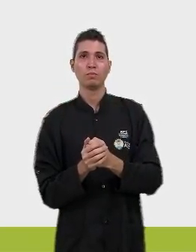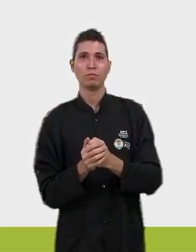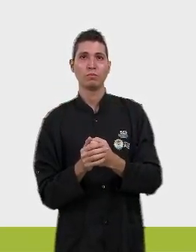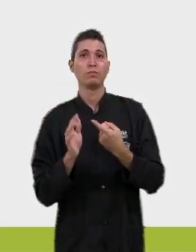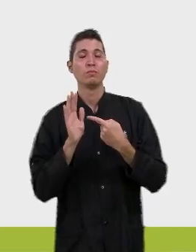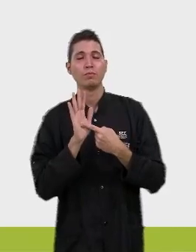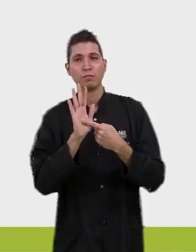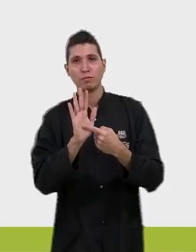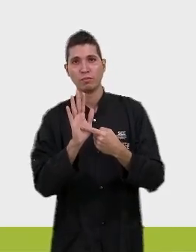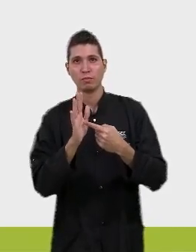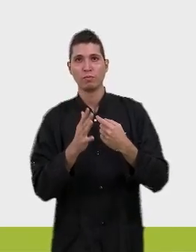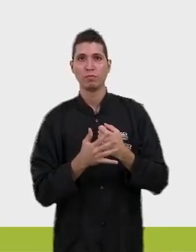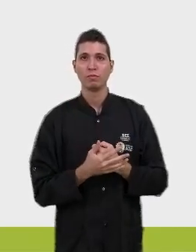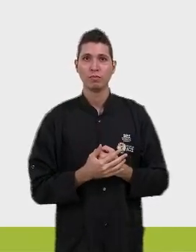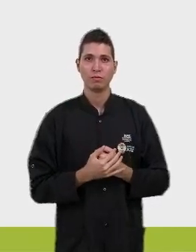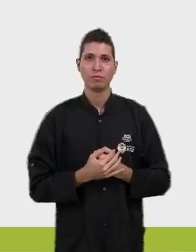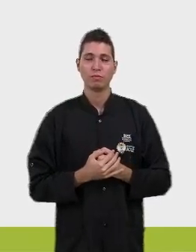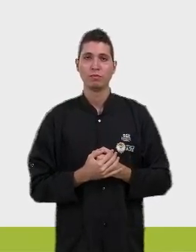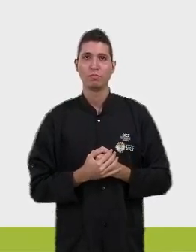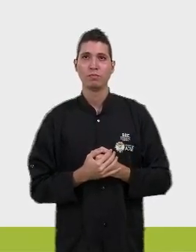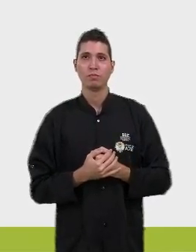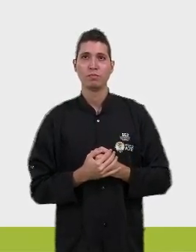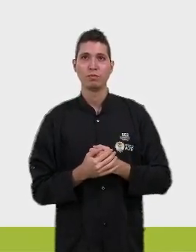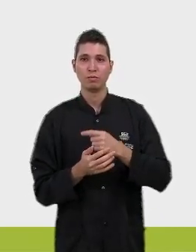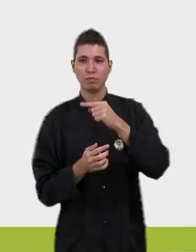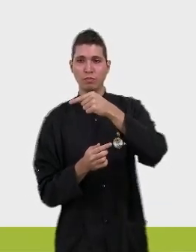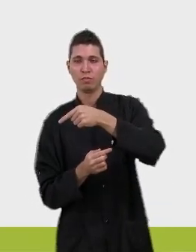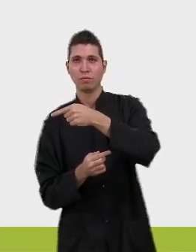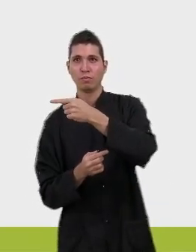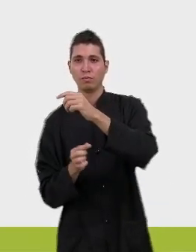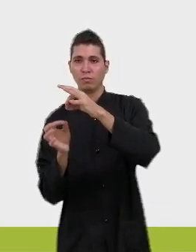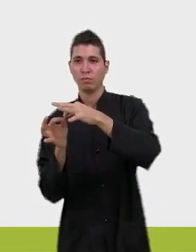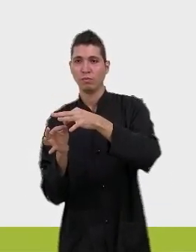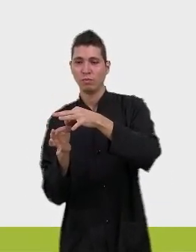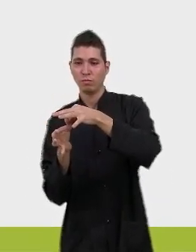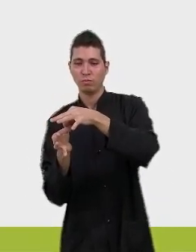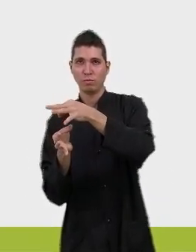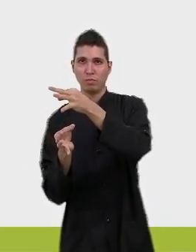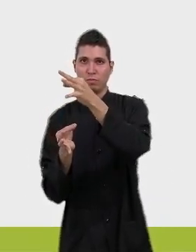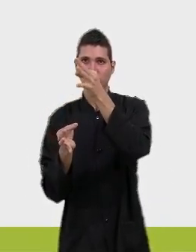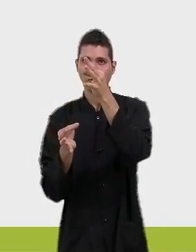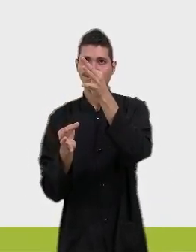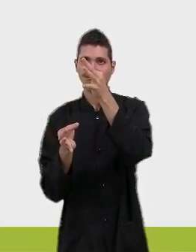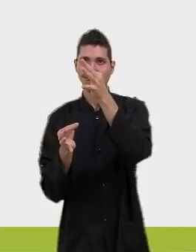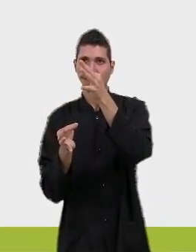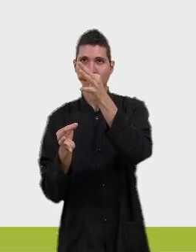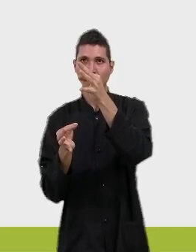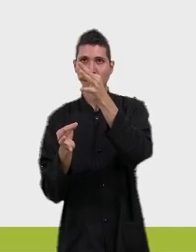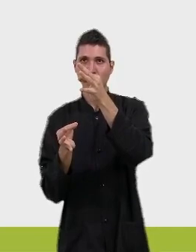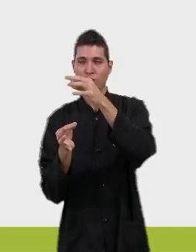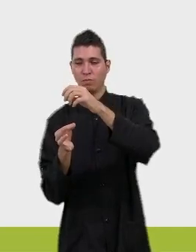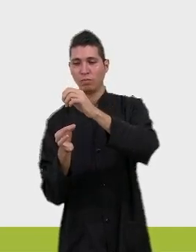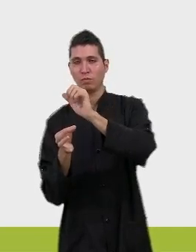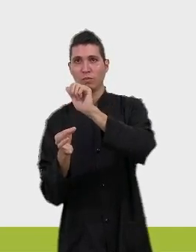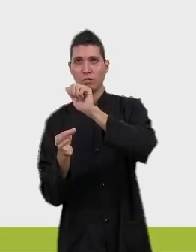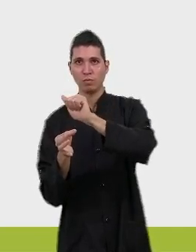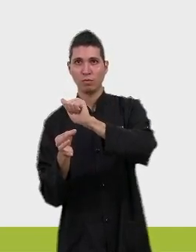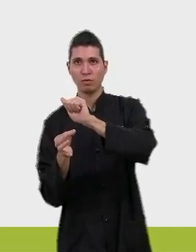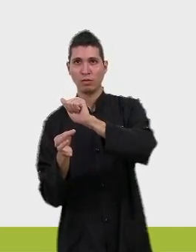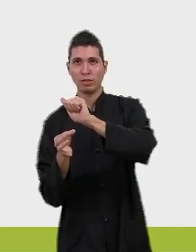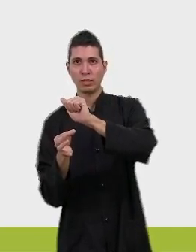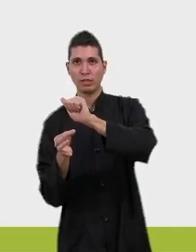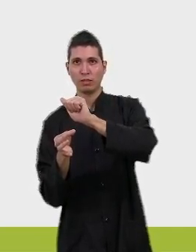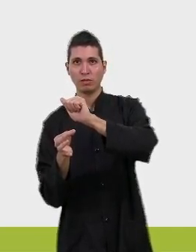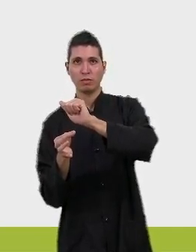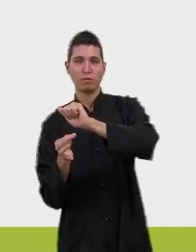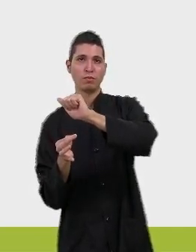agora a medida desse arco que vai do A até o C, aqui. A medida, não, desculpa,